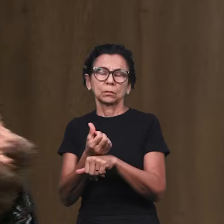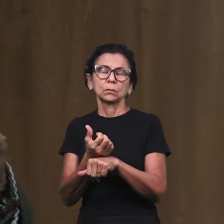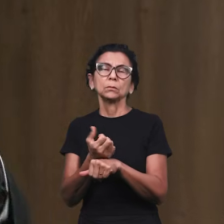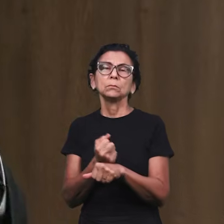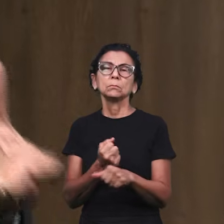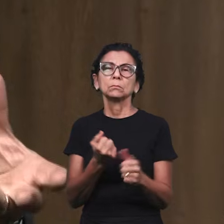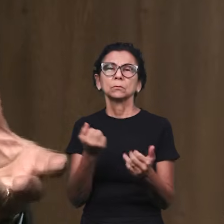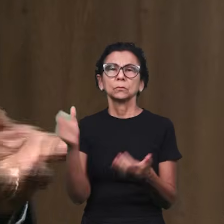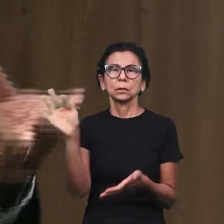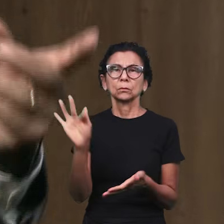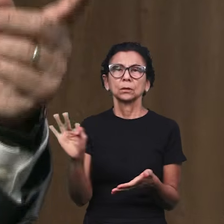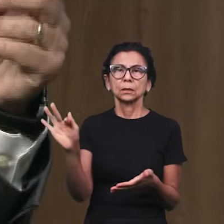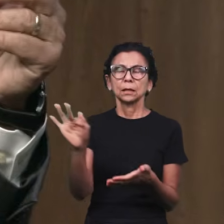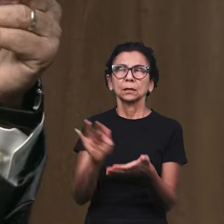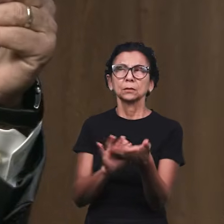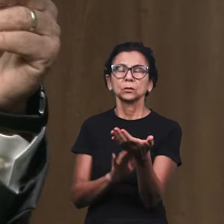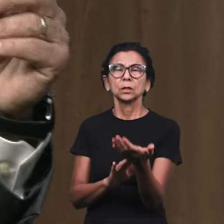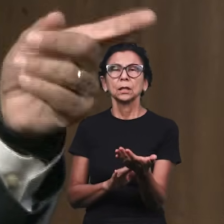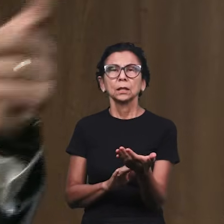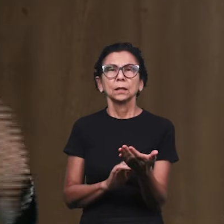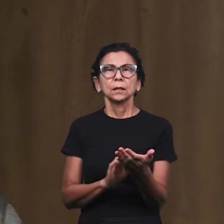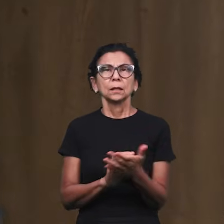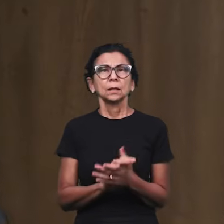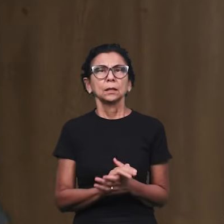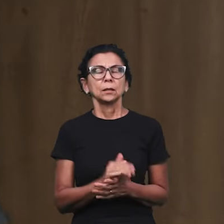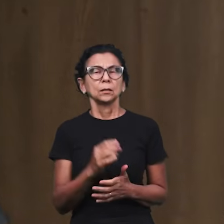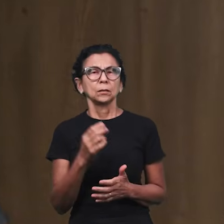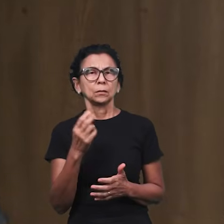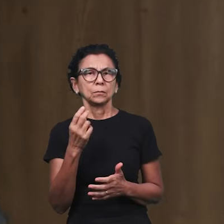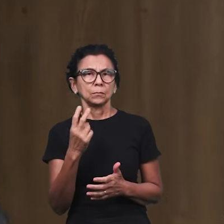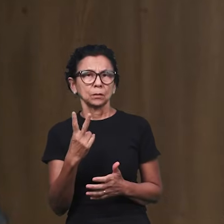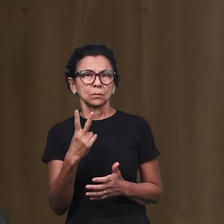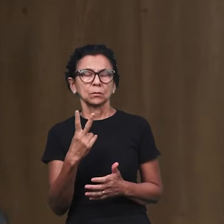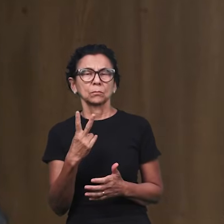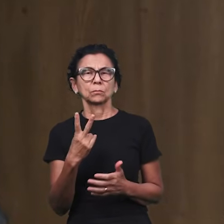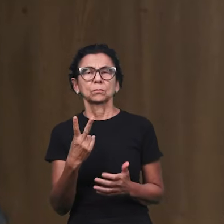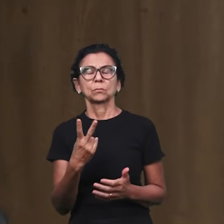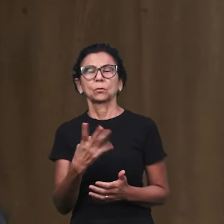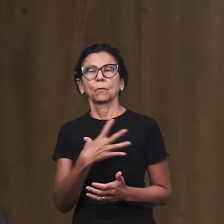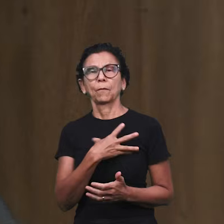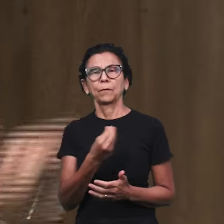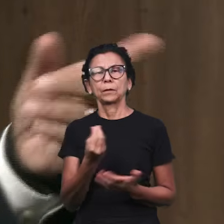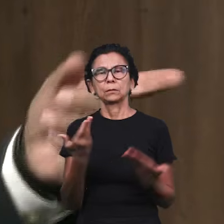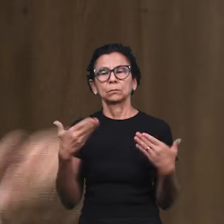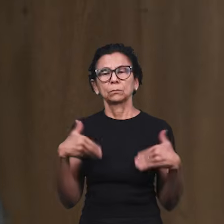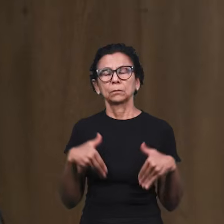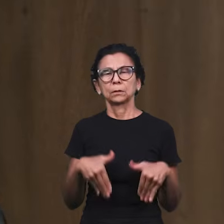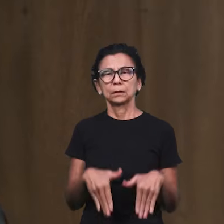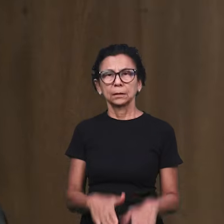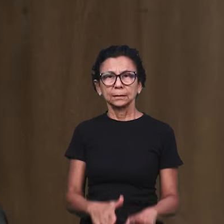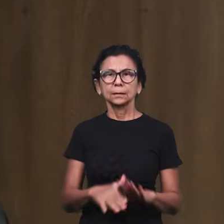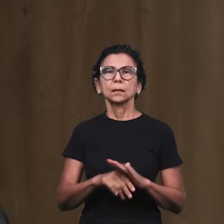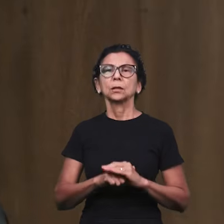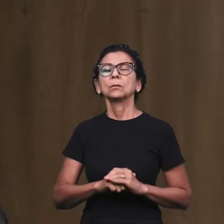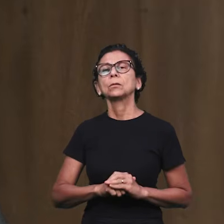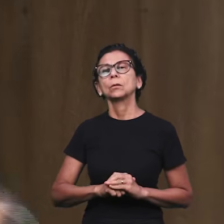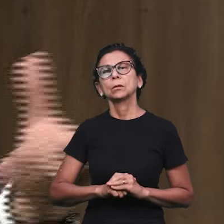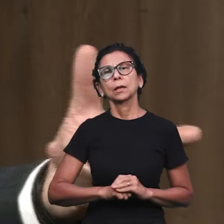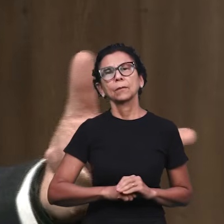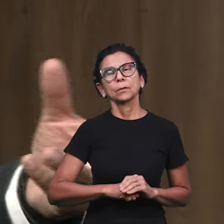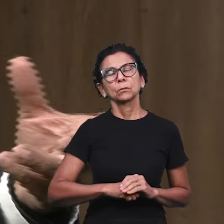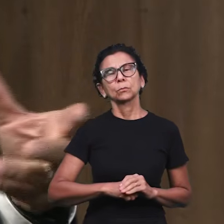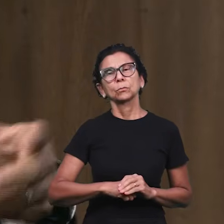novo nasceu, eu estava no 2º ano de residência de cirurgia que eu fiz na UFS, né?